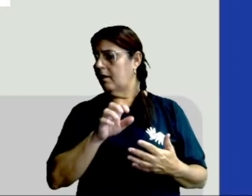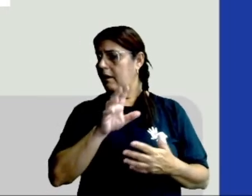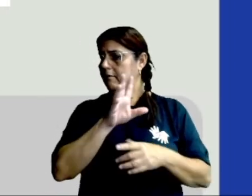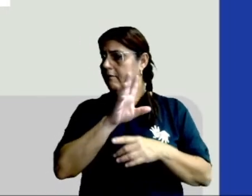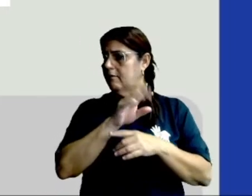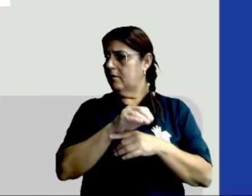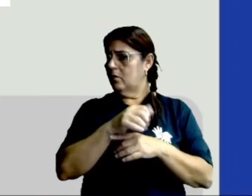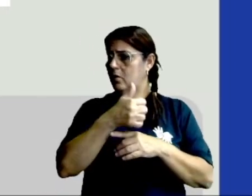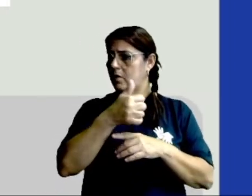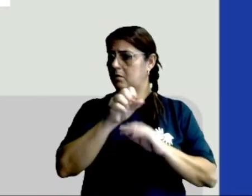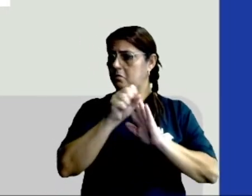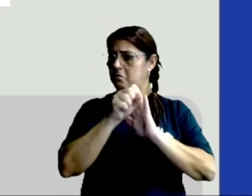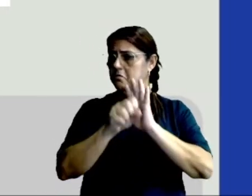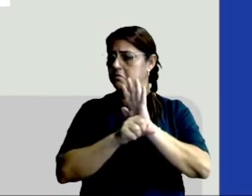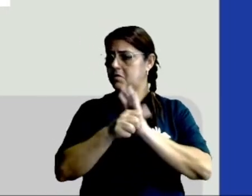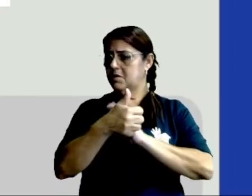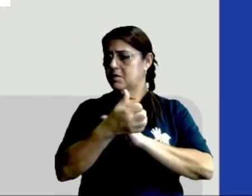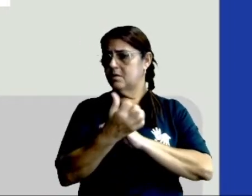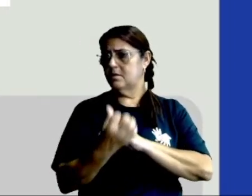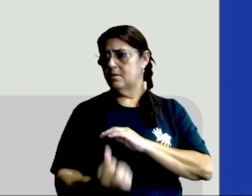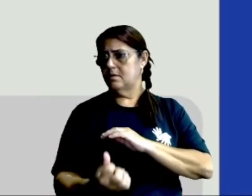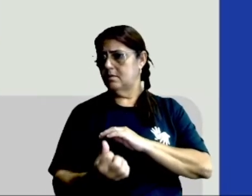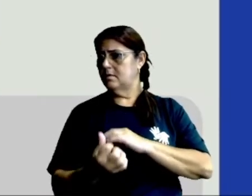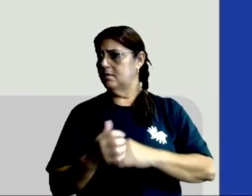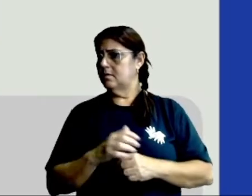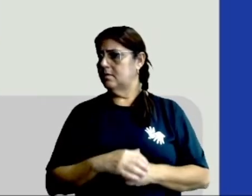foto de 2016.